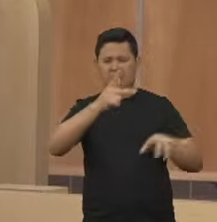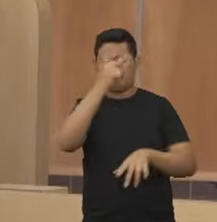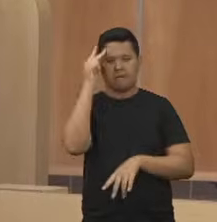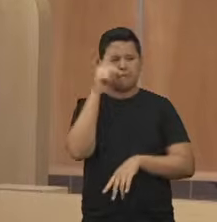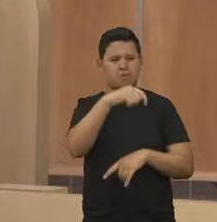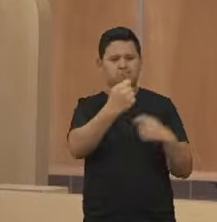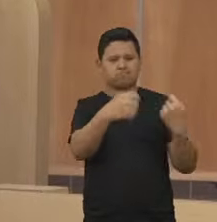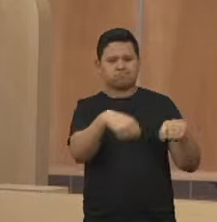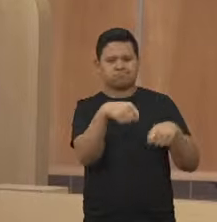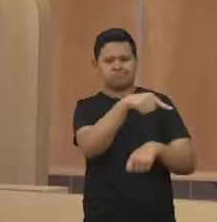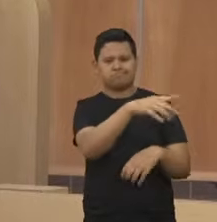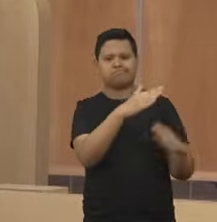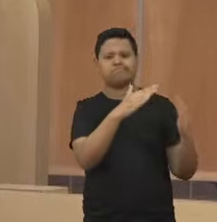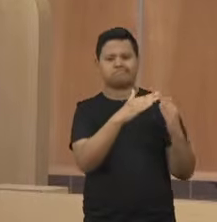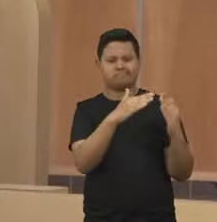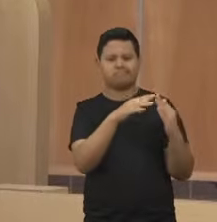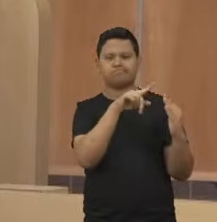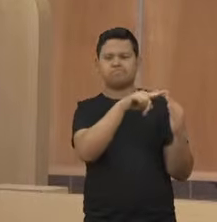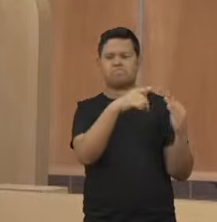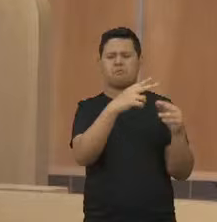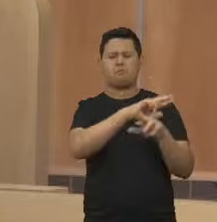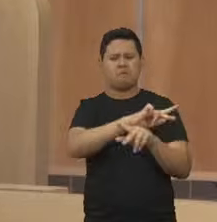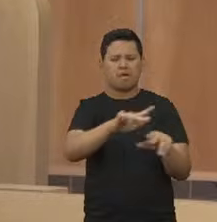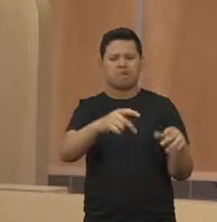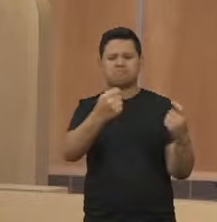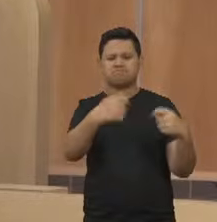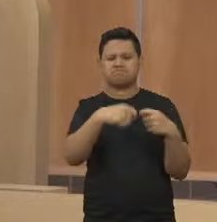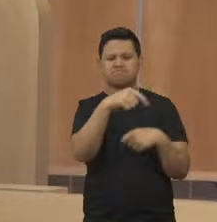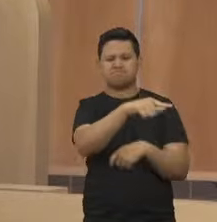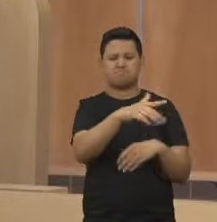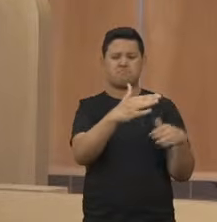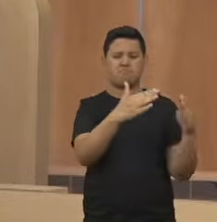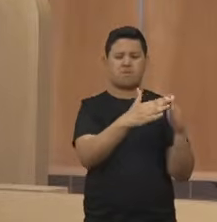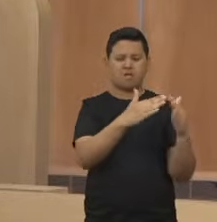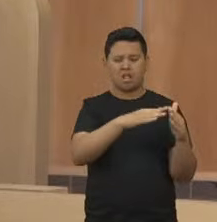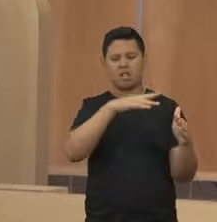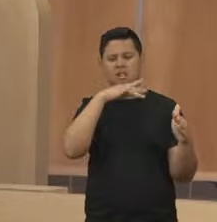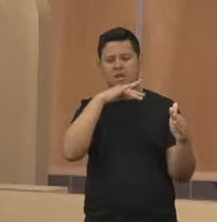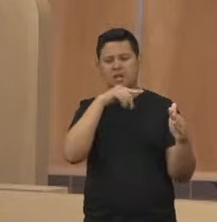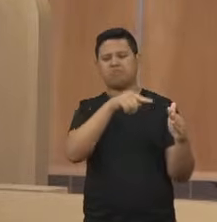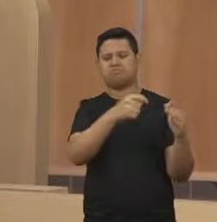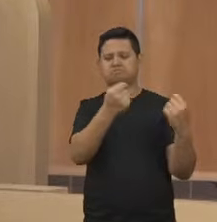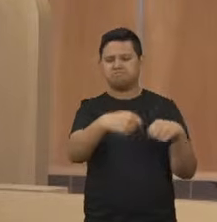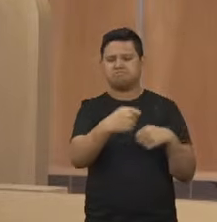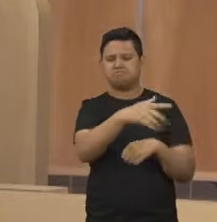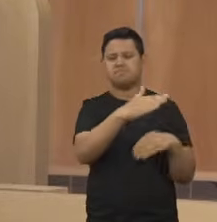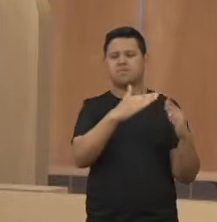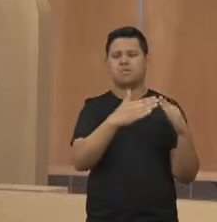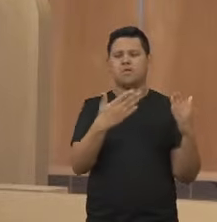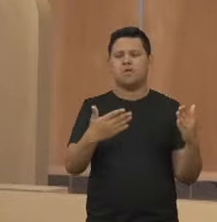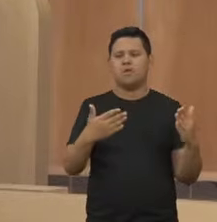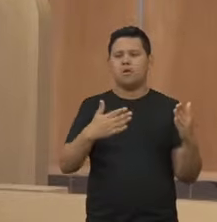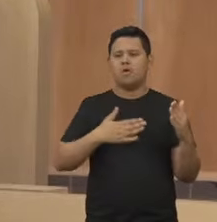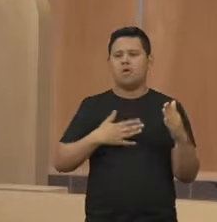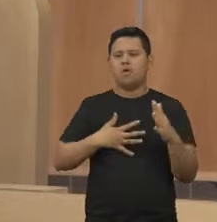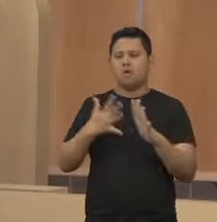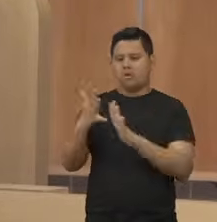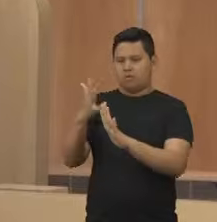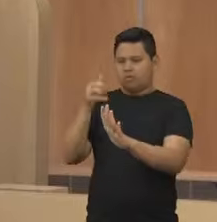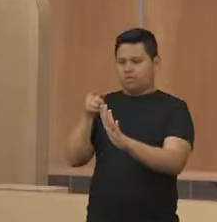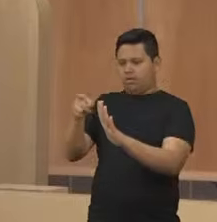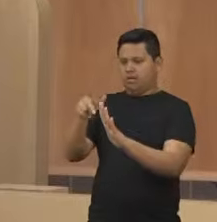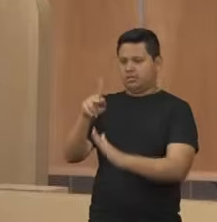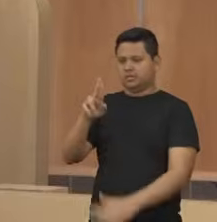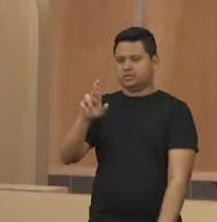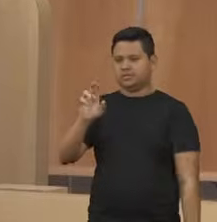necessitando de imóveis, quantas pessoas estão morando em situação precária. Então, a fila lá na Fundação